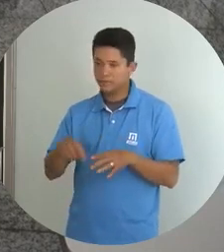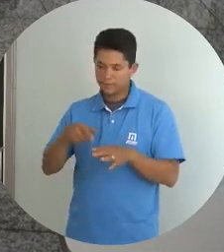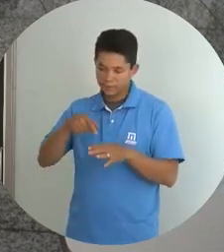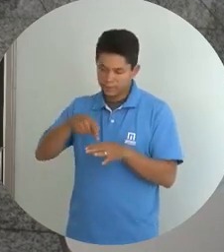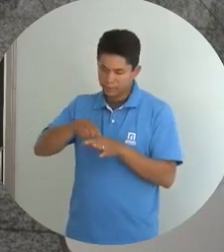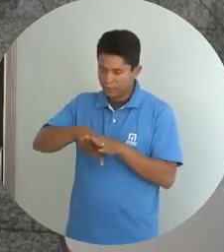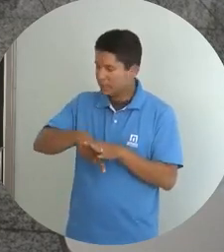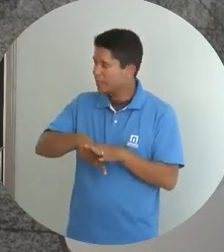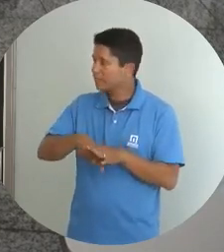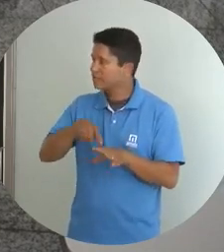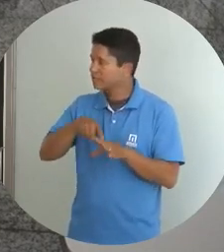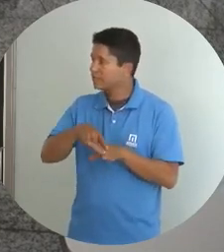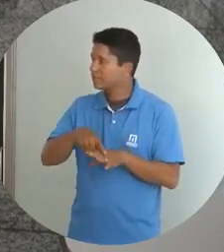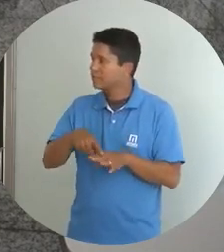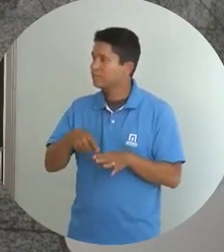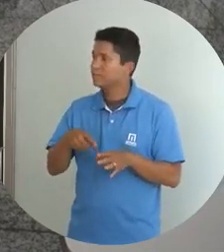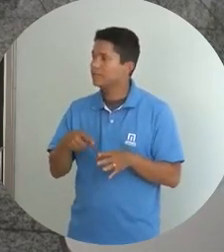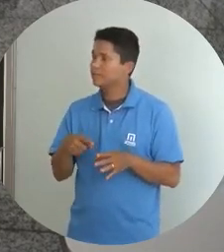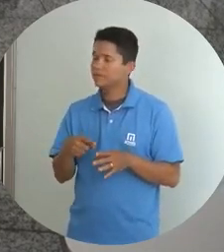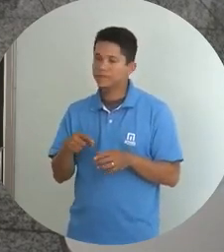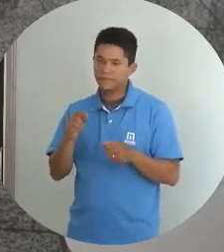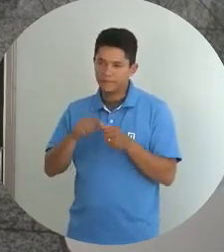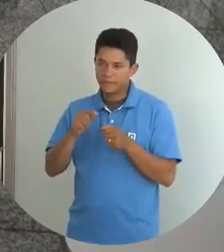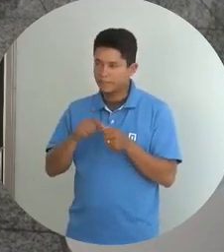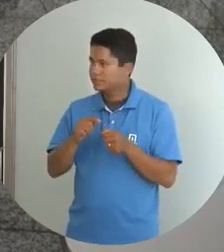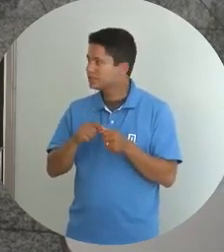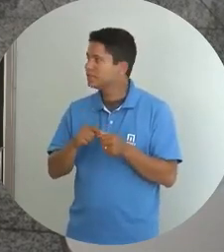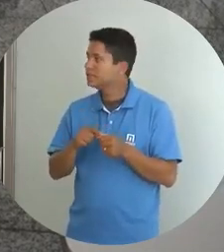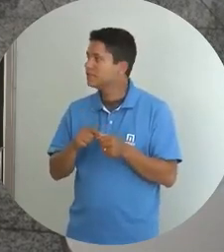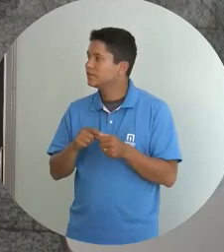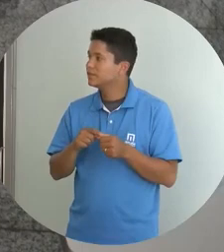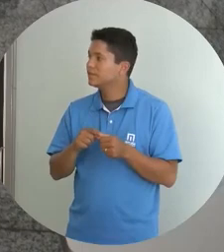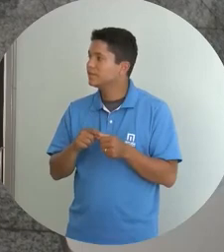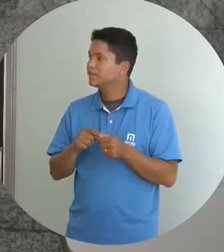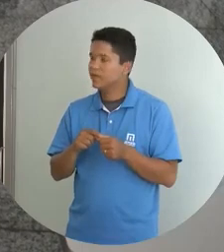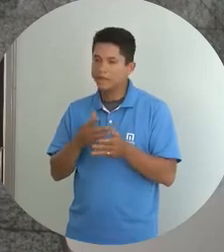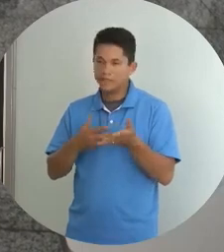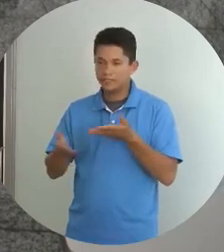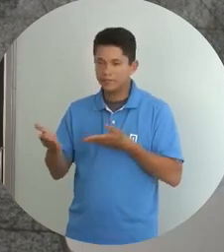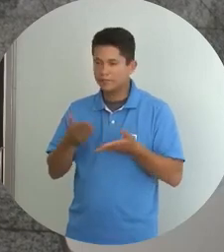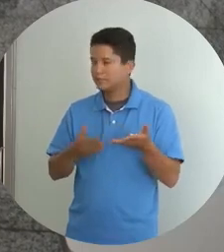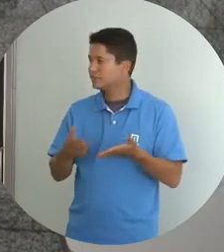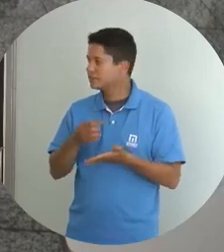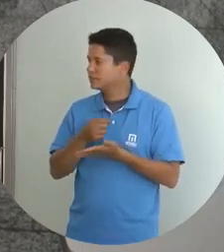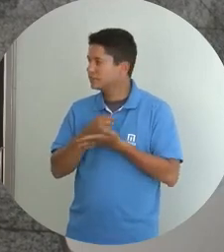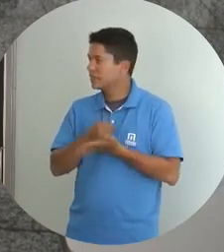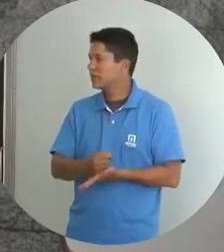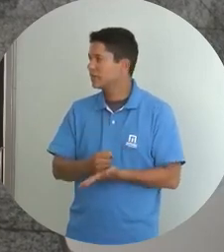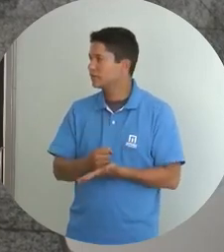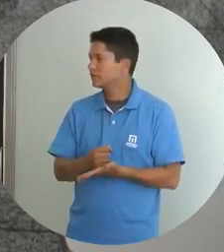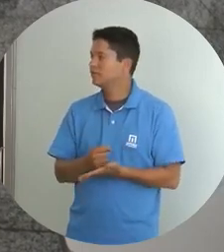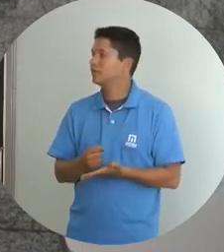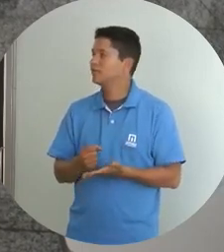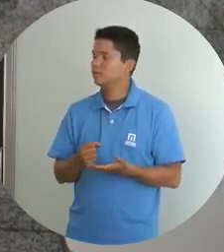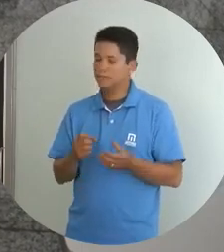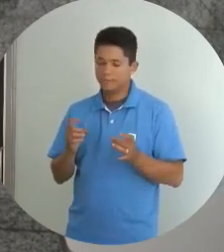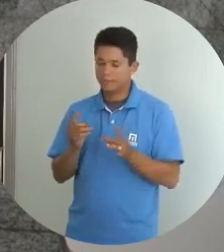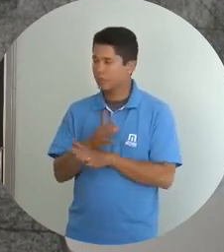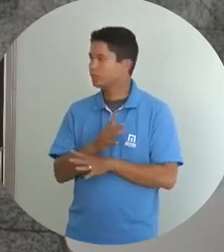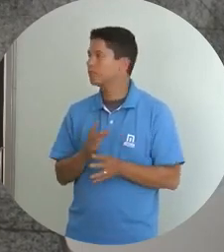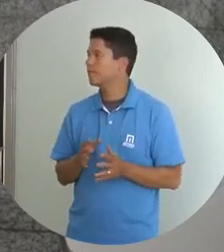injetava, até em função da forma, já ficava essa transferência de carga pronta, né? Então, só